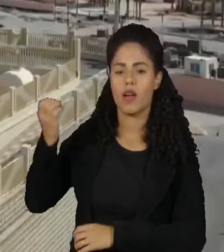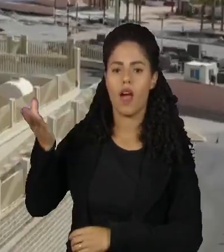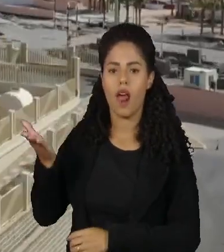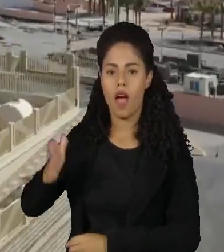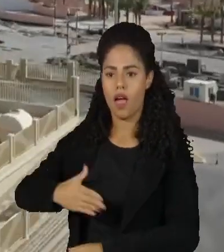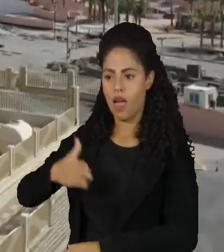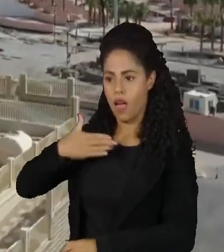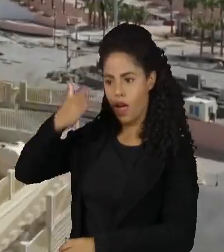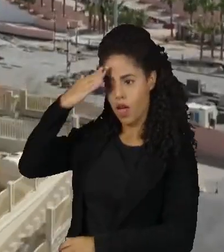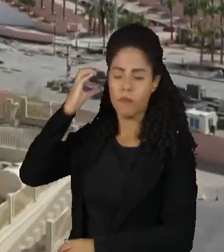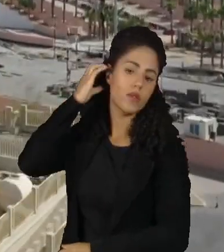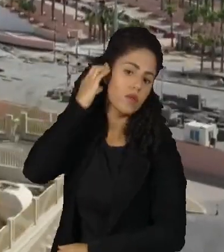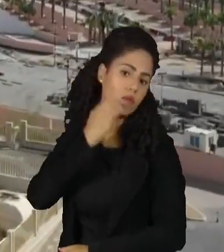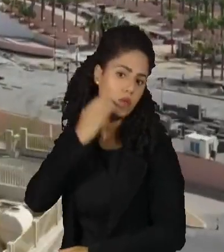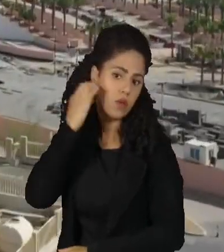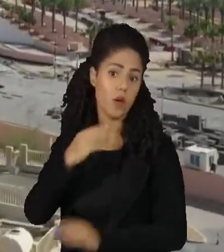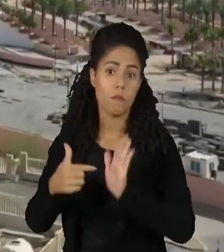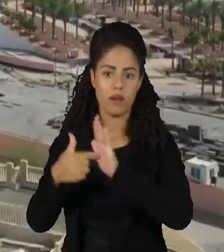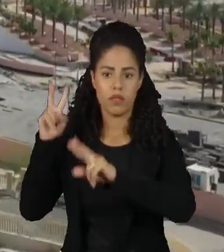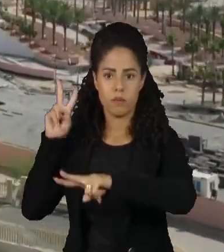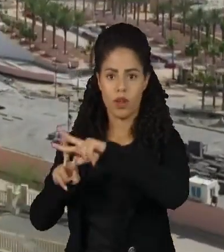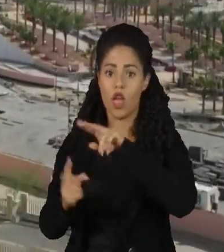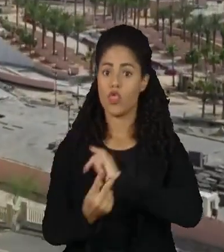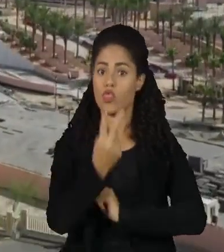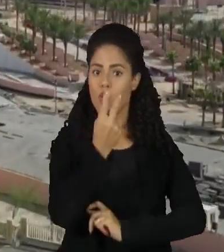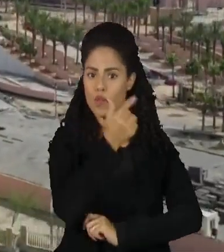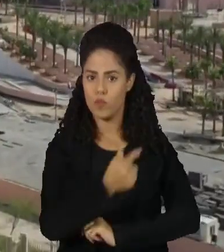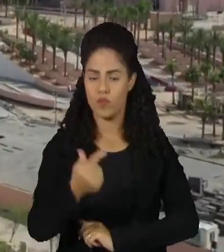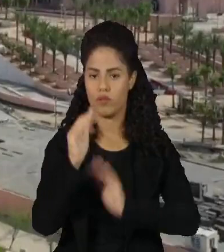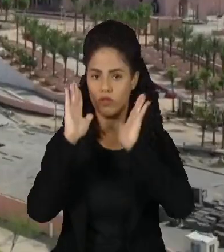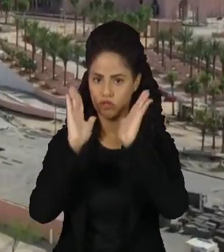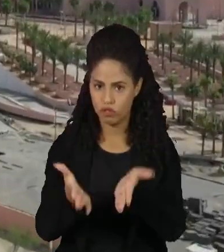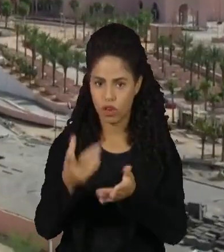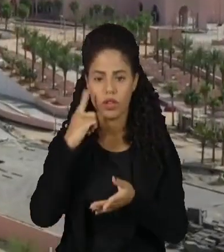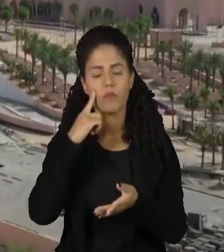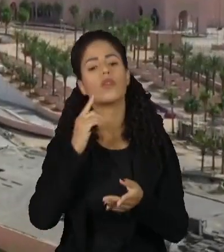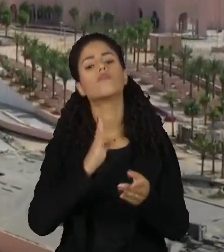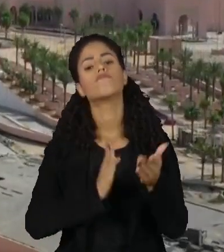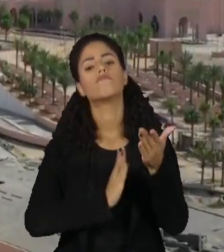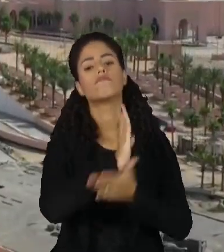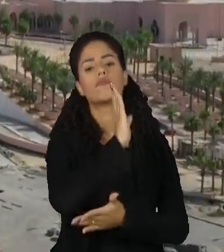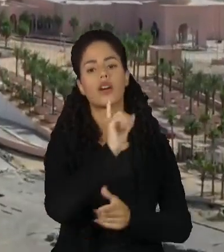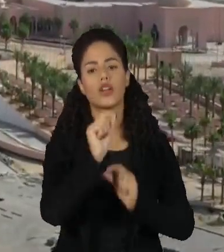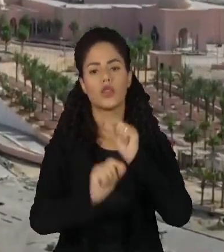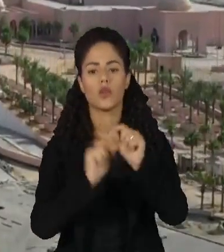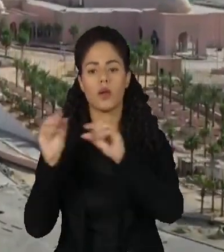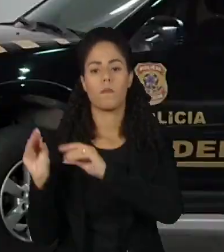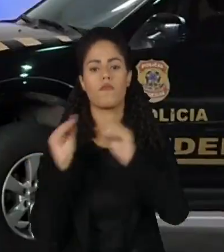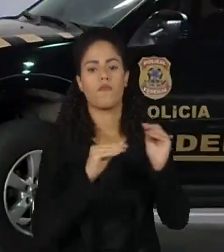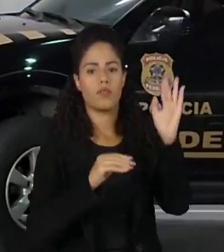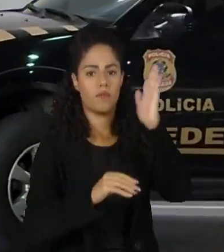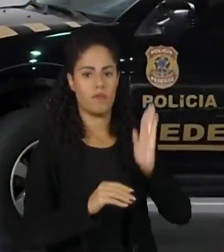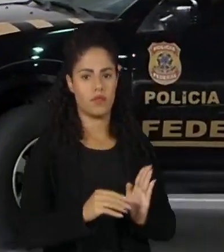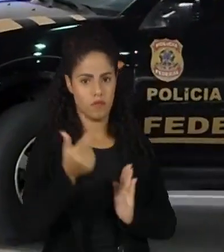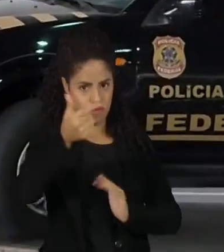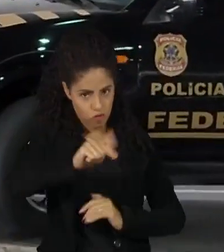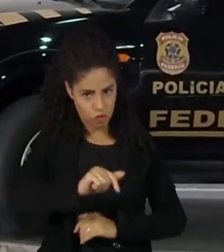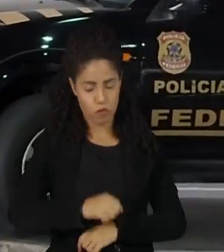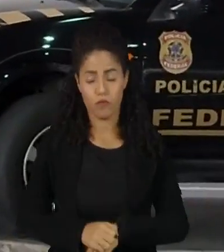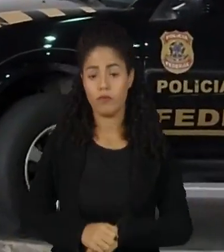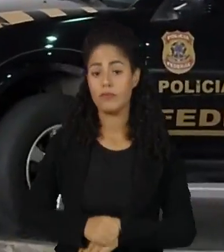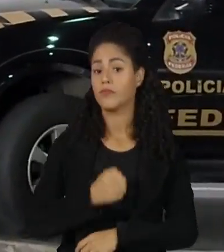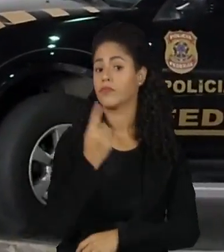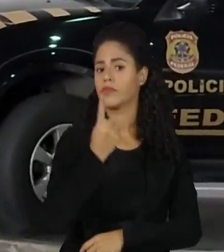Árabes Unidos mas estava preso há duas semanas depois que foi aprovada a extradição para o Brasil primeiro